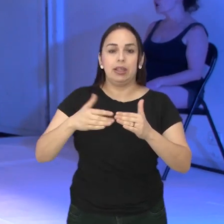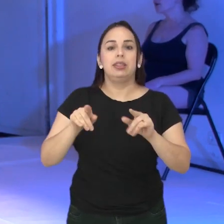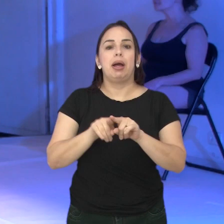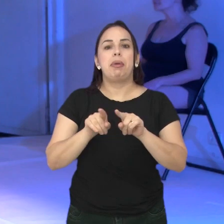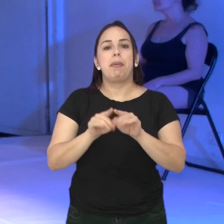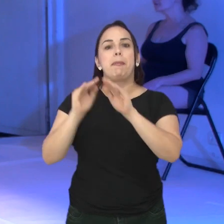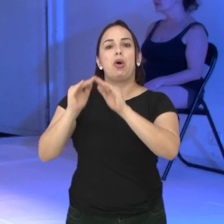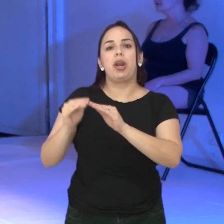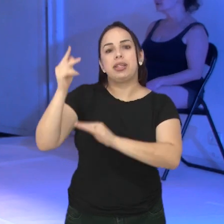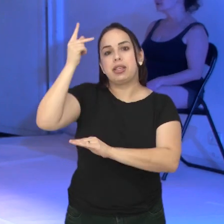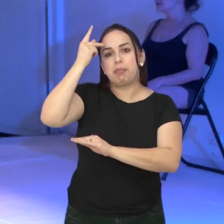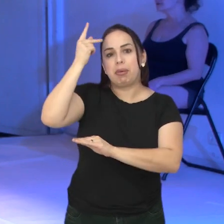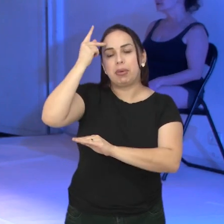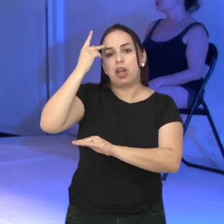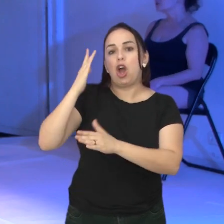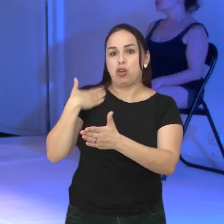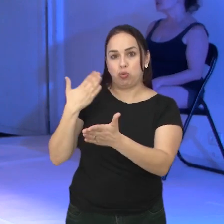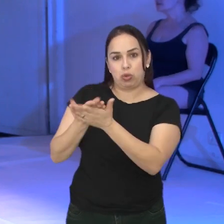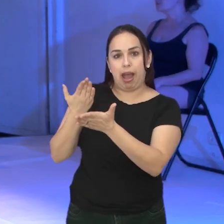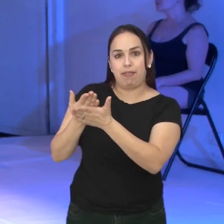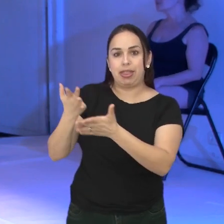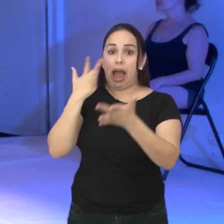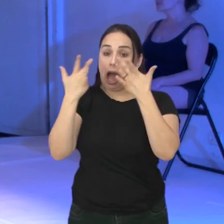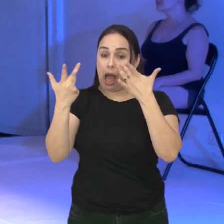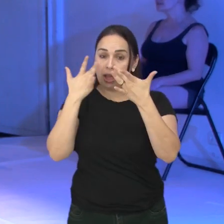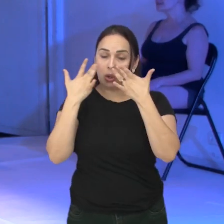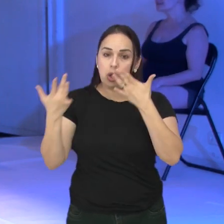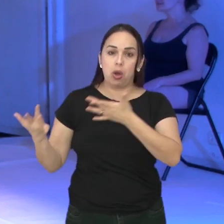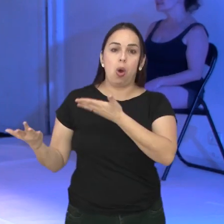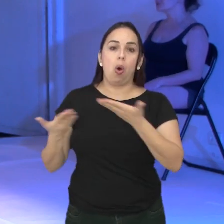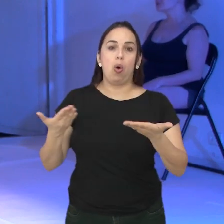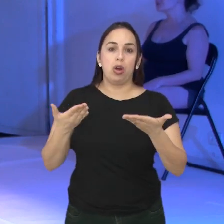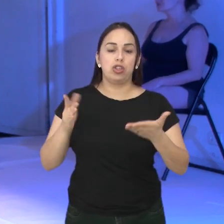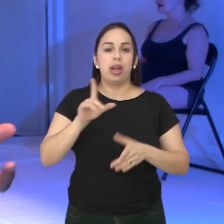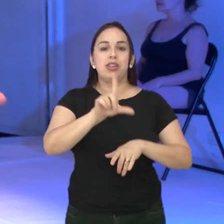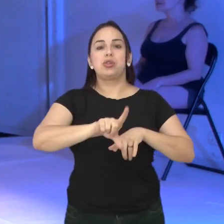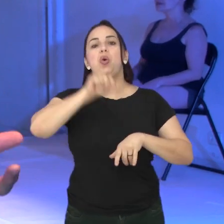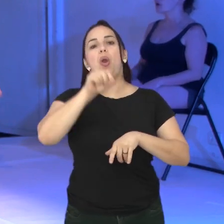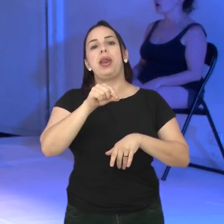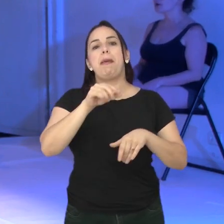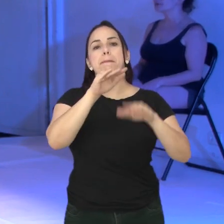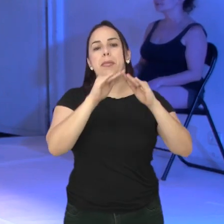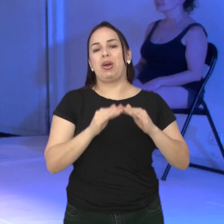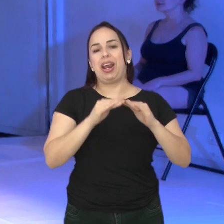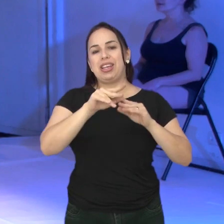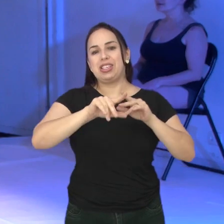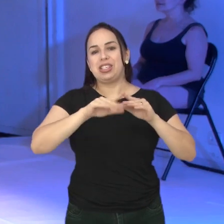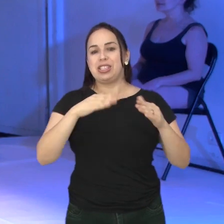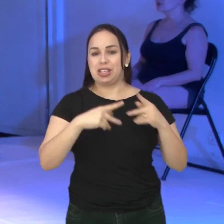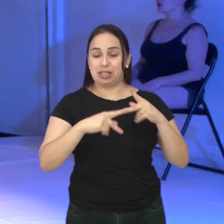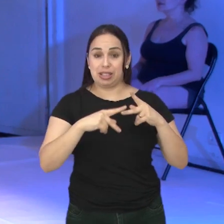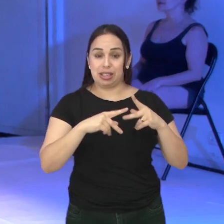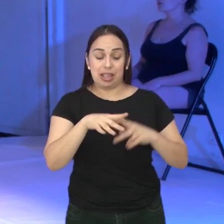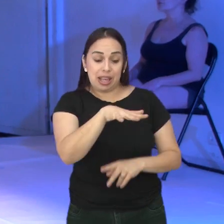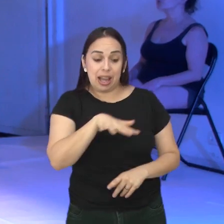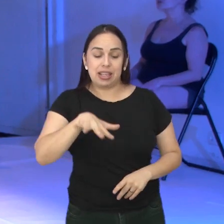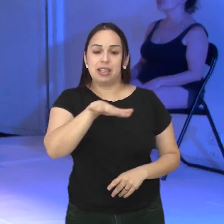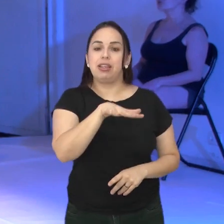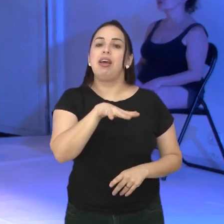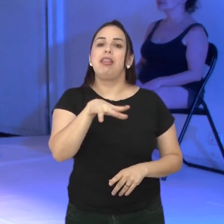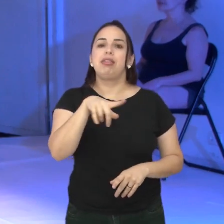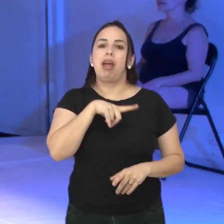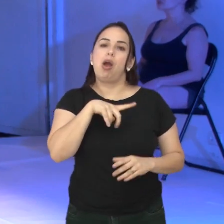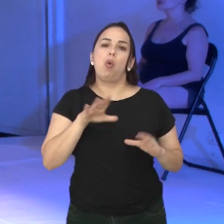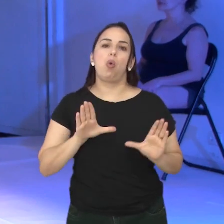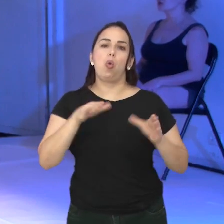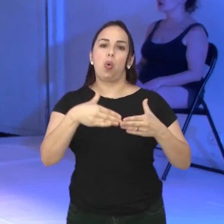então. Morei um tempo em São Paulo, quando eu estudava teatro. E hoje eu escolhi viver em São José dos Campos e